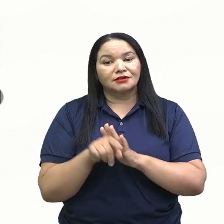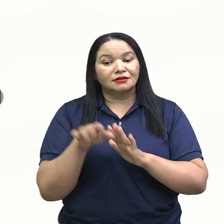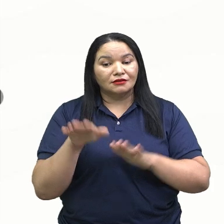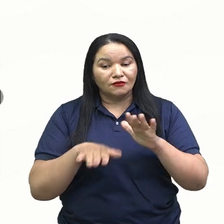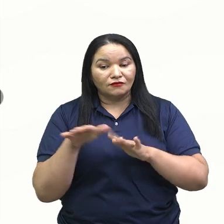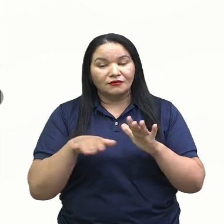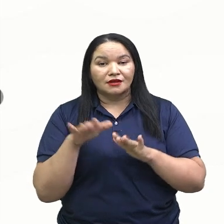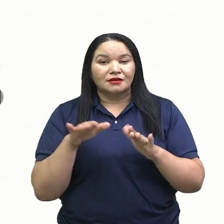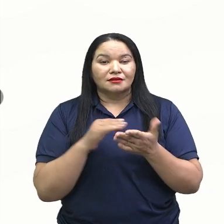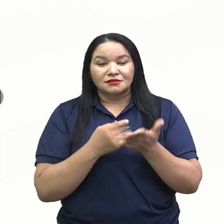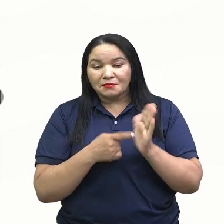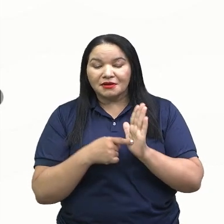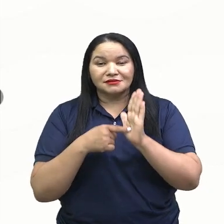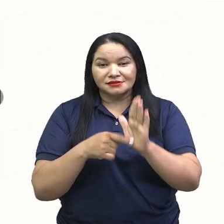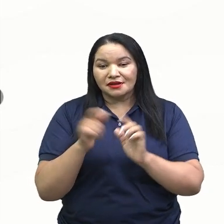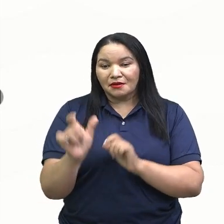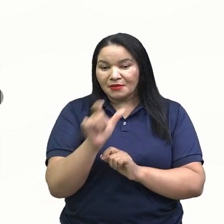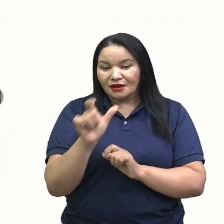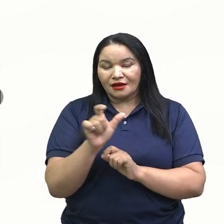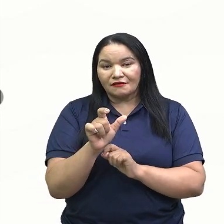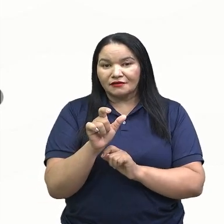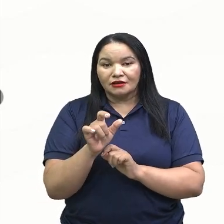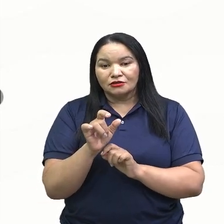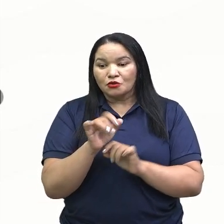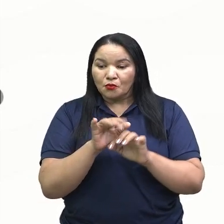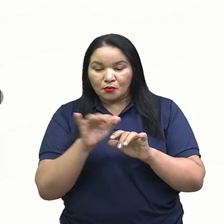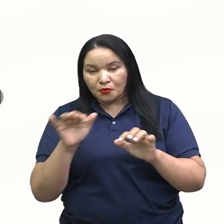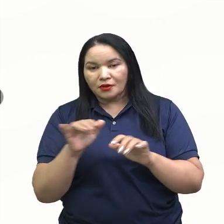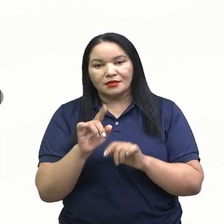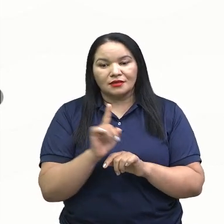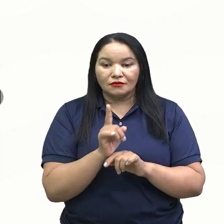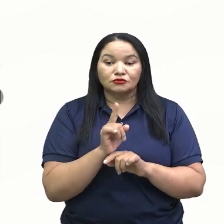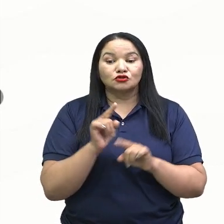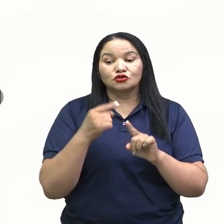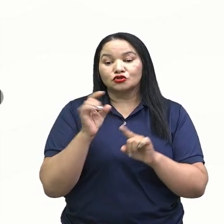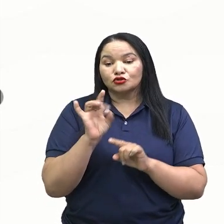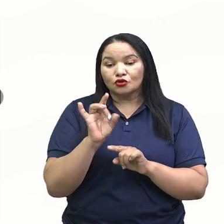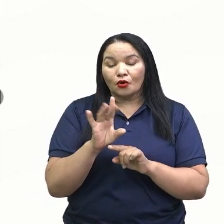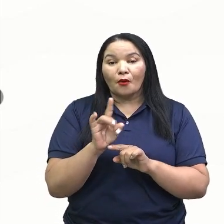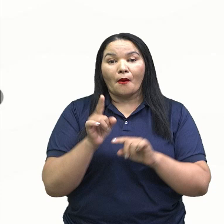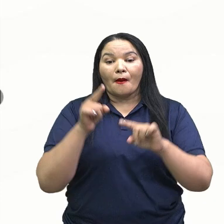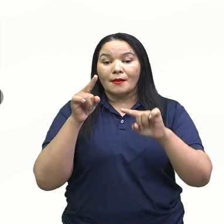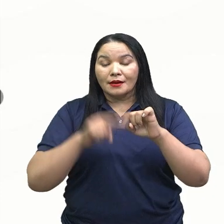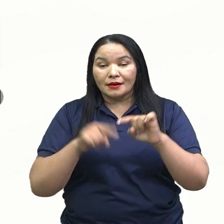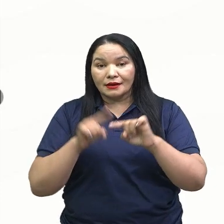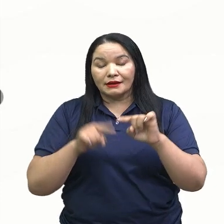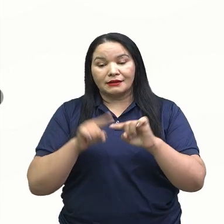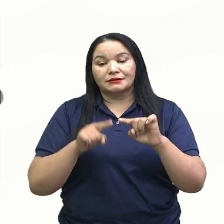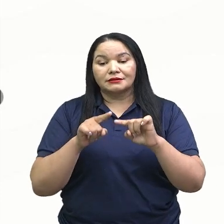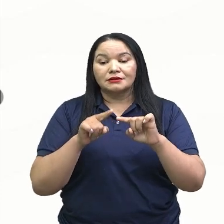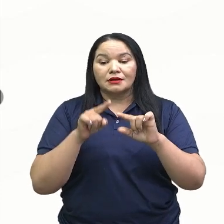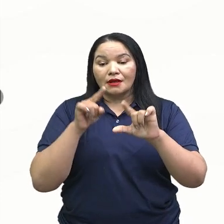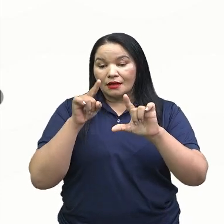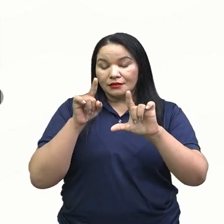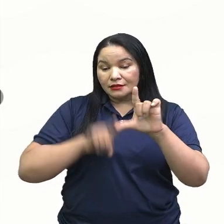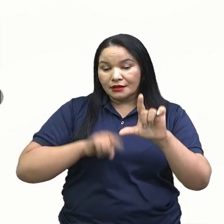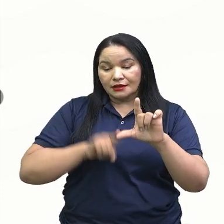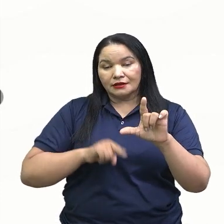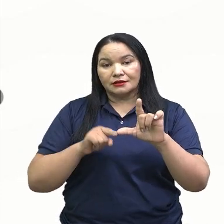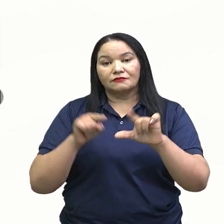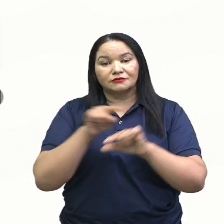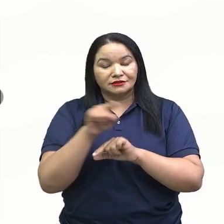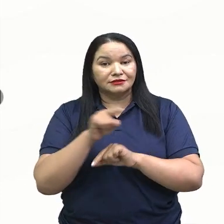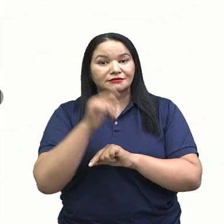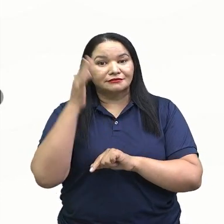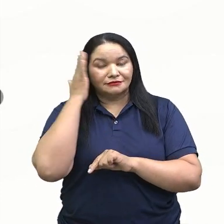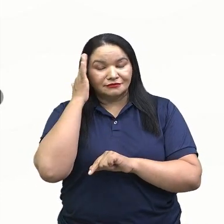a palavra domínio contra domínio, aparece esta representação, e você, como um bom estudante aí da segunda série do ensino